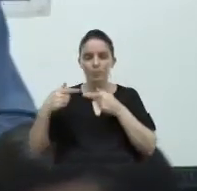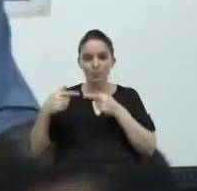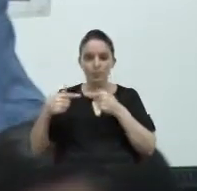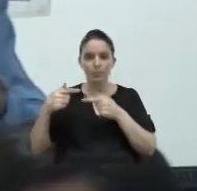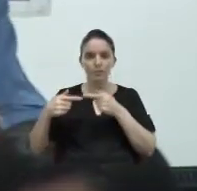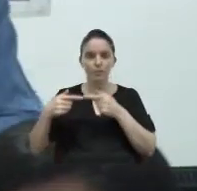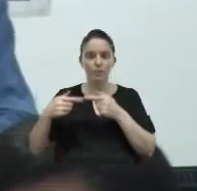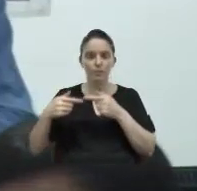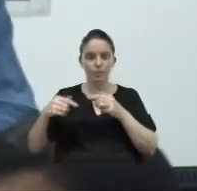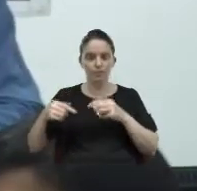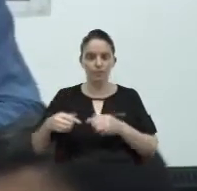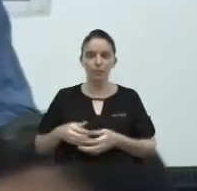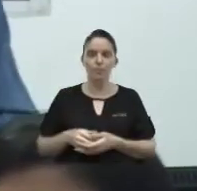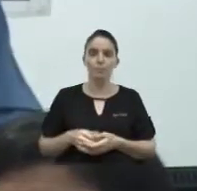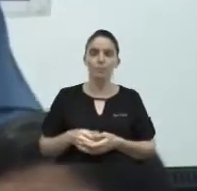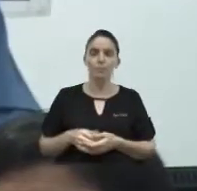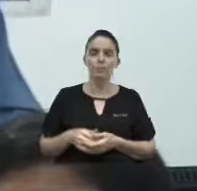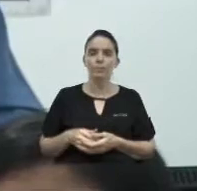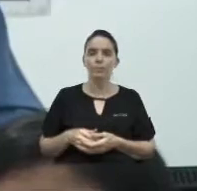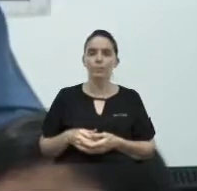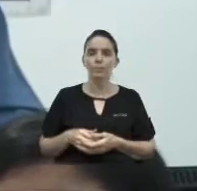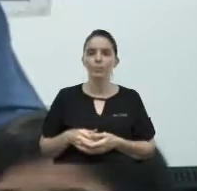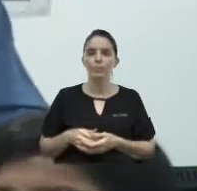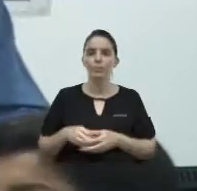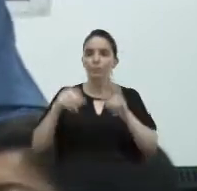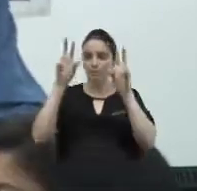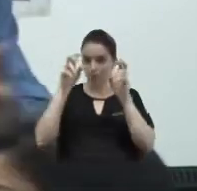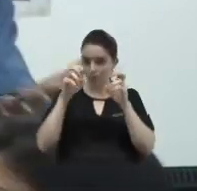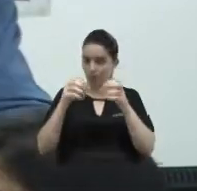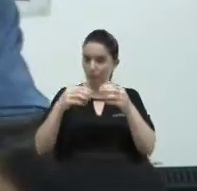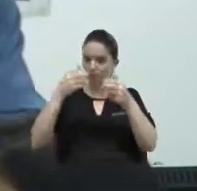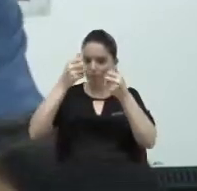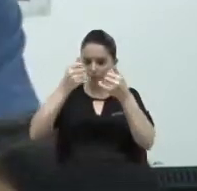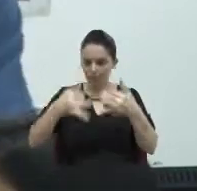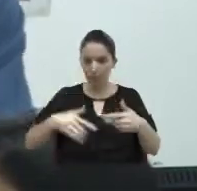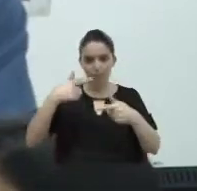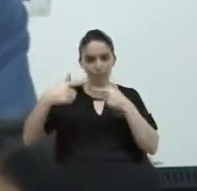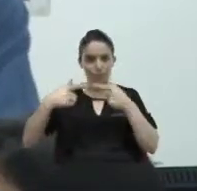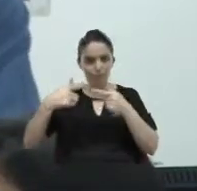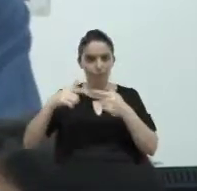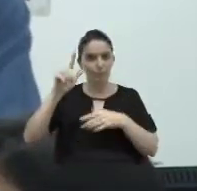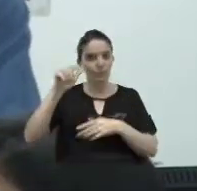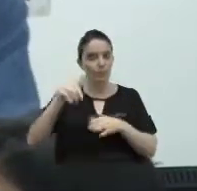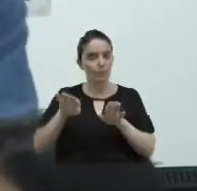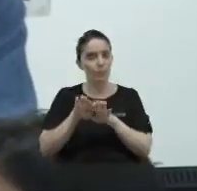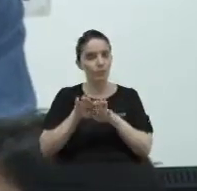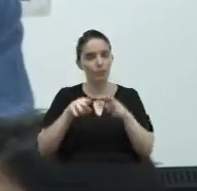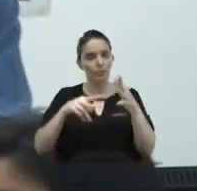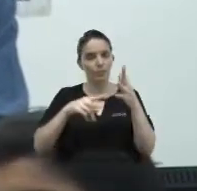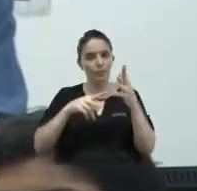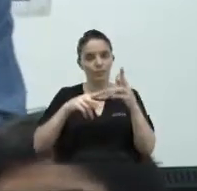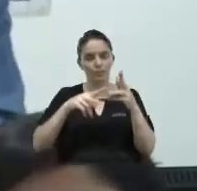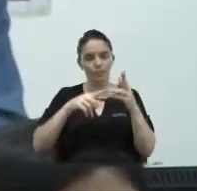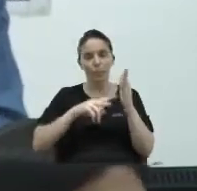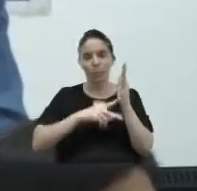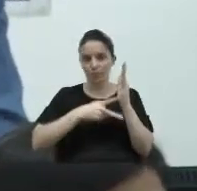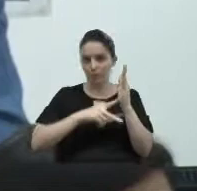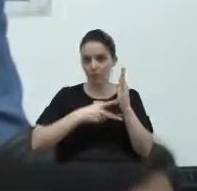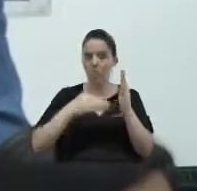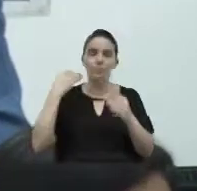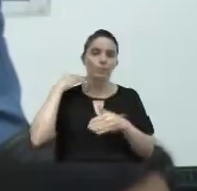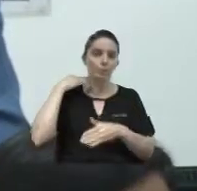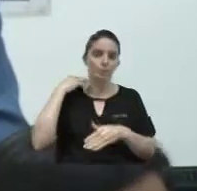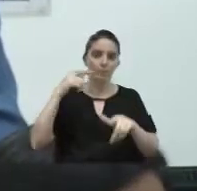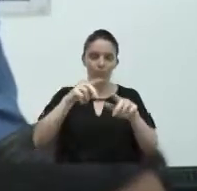discutido amplamente esta questão. E daqui a pouco também os sindicatos bancários farão uso da tribuna para poder também